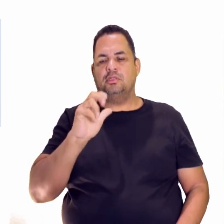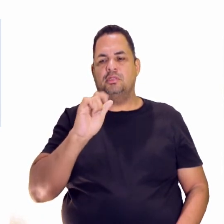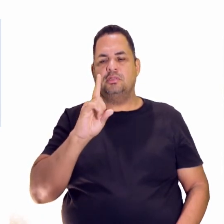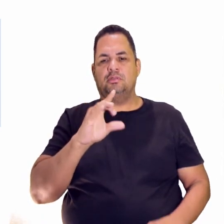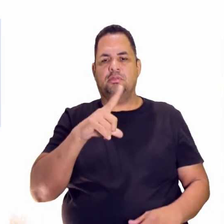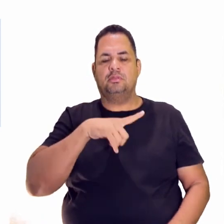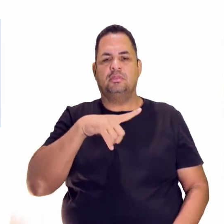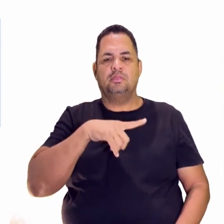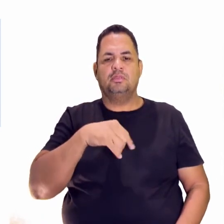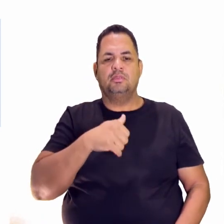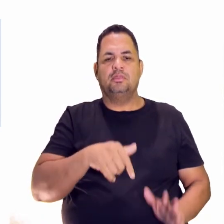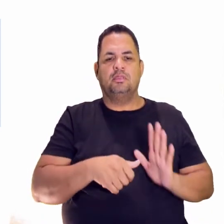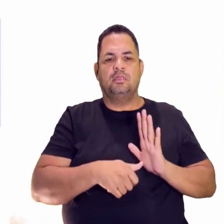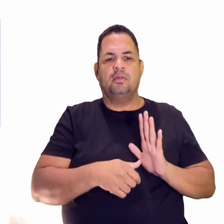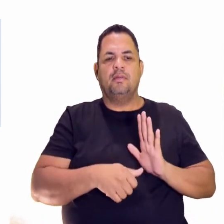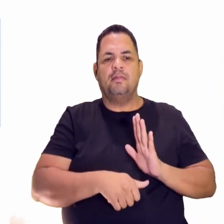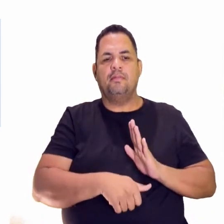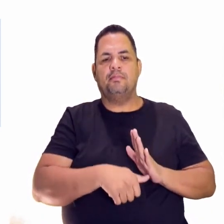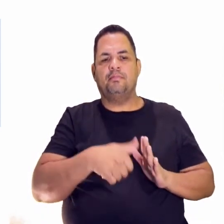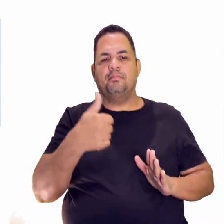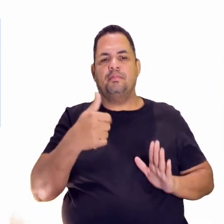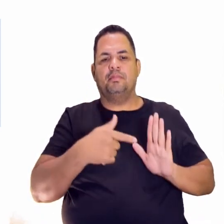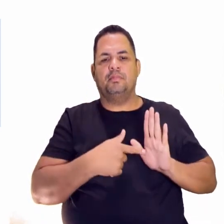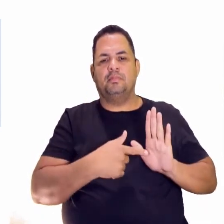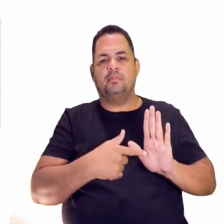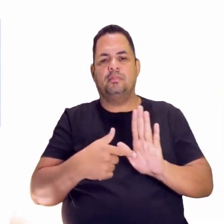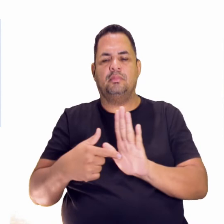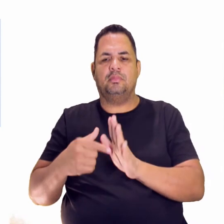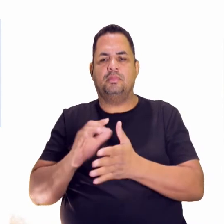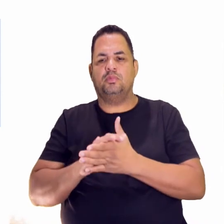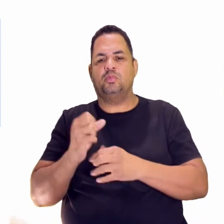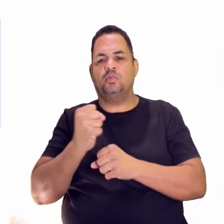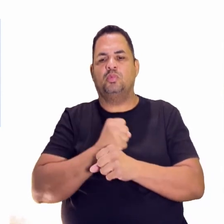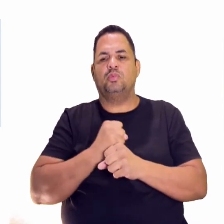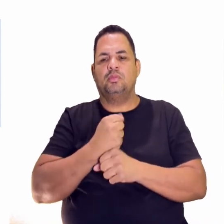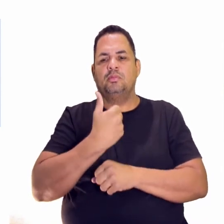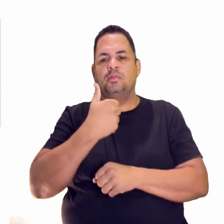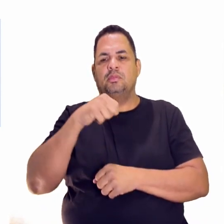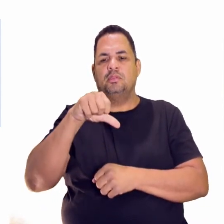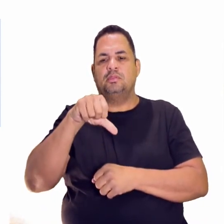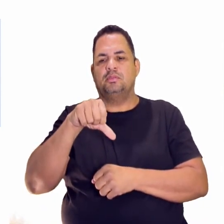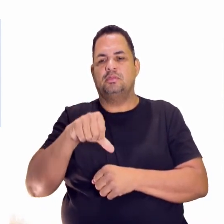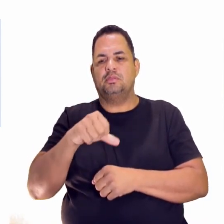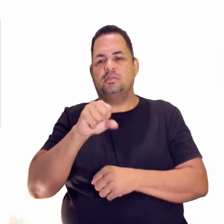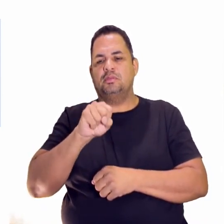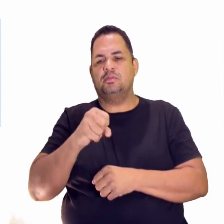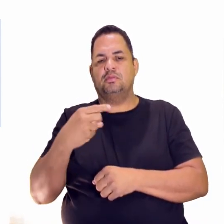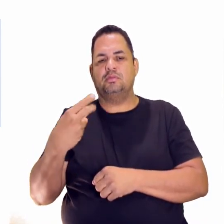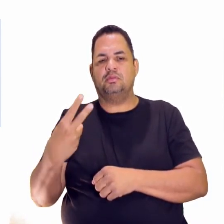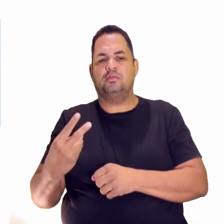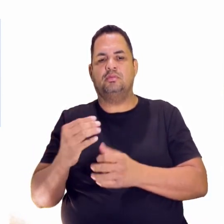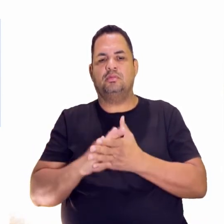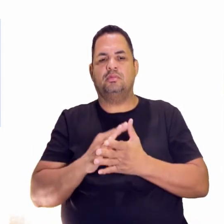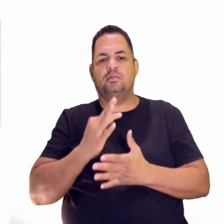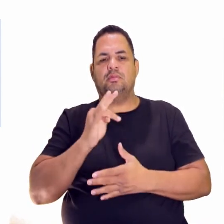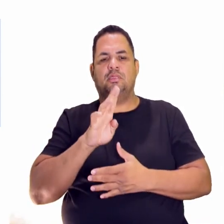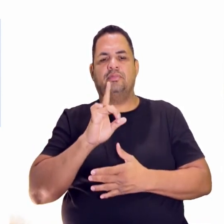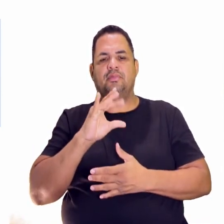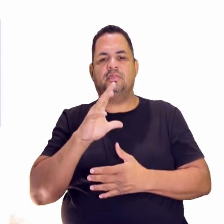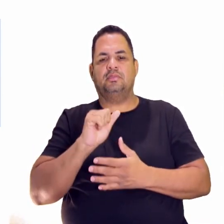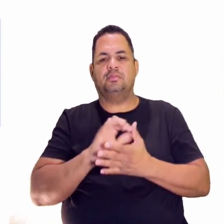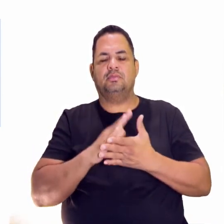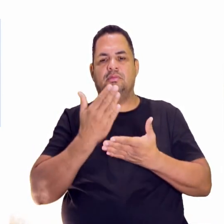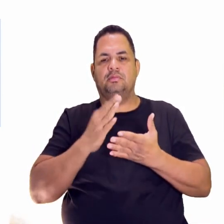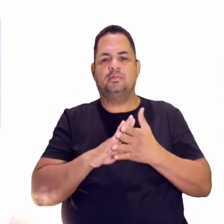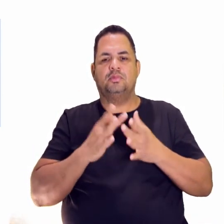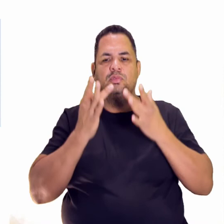teve sua primeira exposição plástica em 1982, Travessia, no